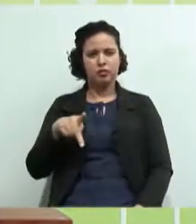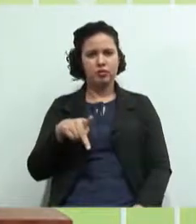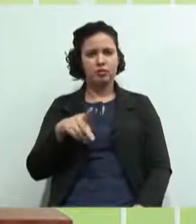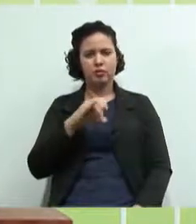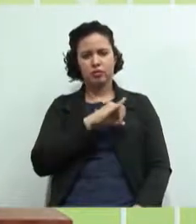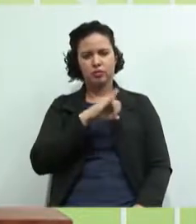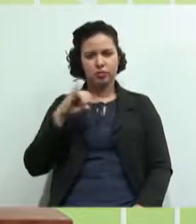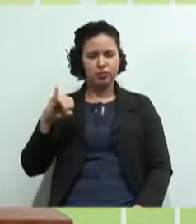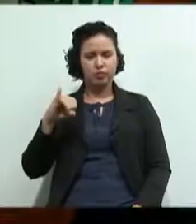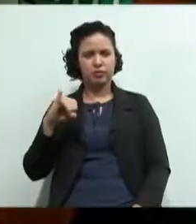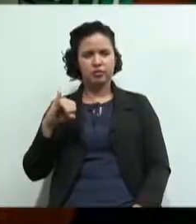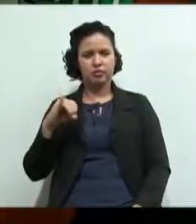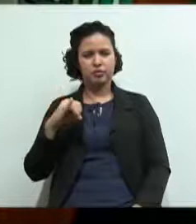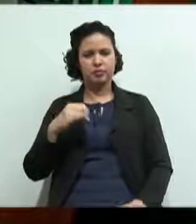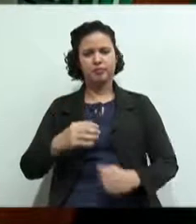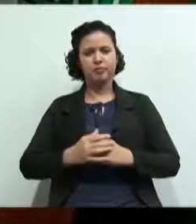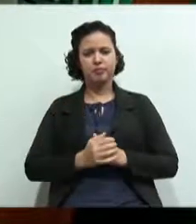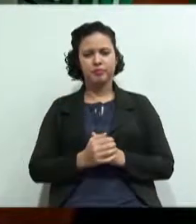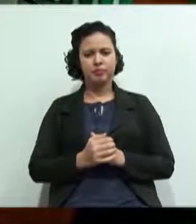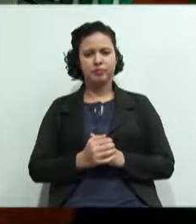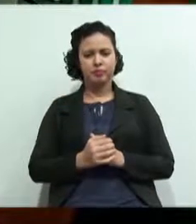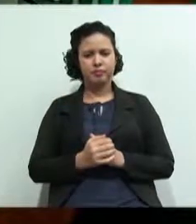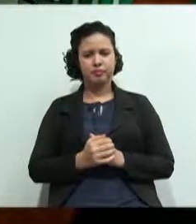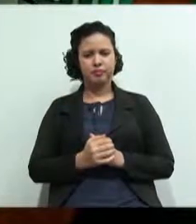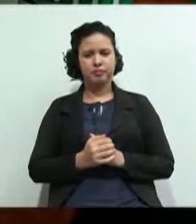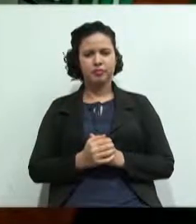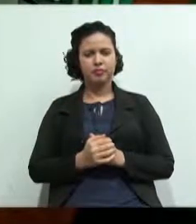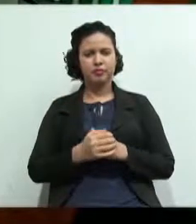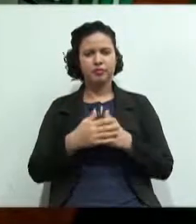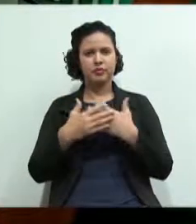eles aí, professor, como é que estamos? Vamos lá.